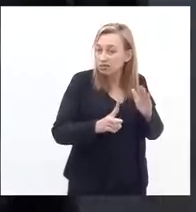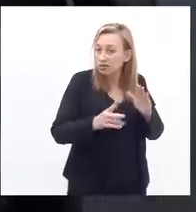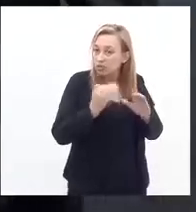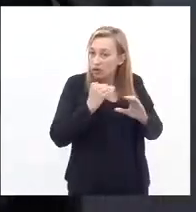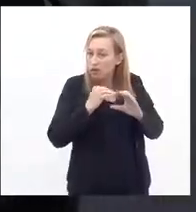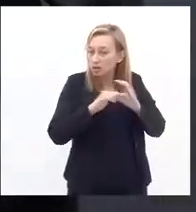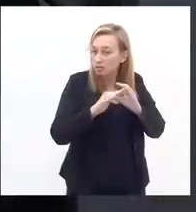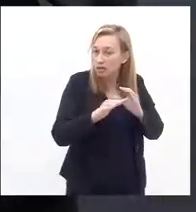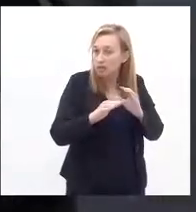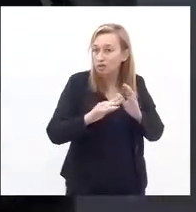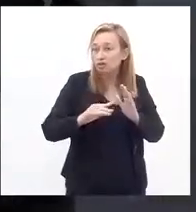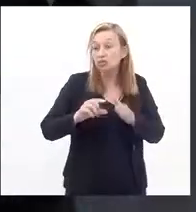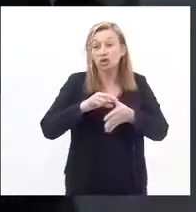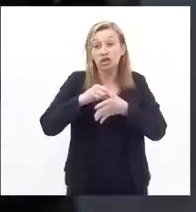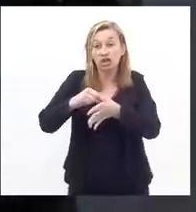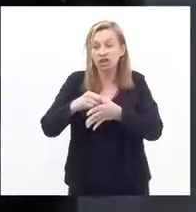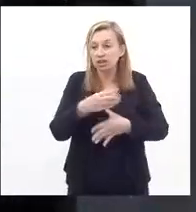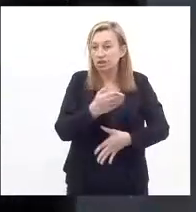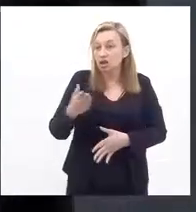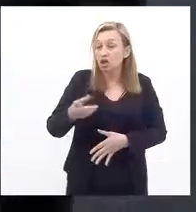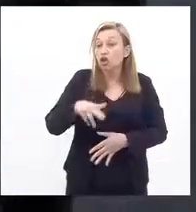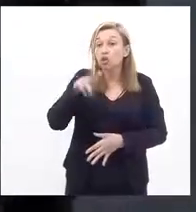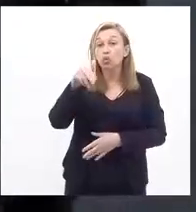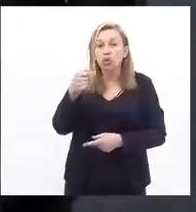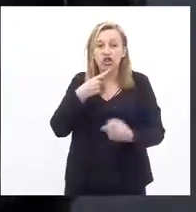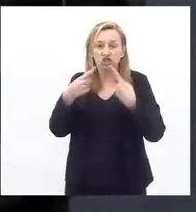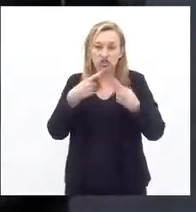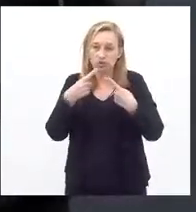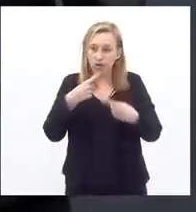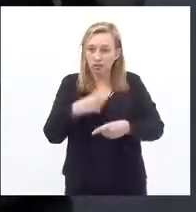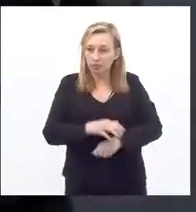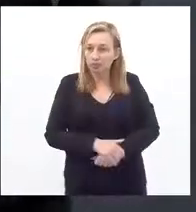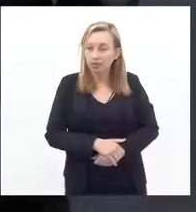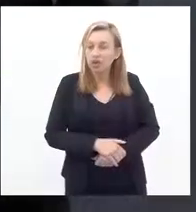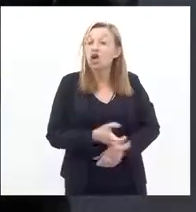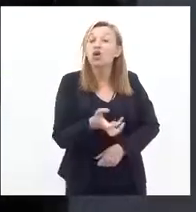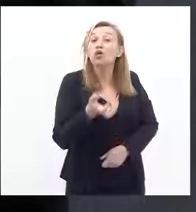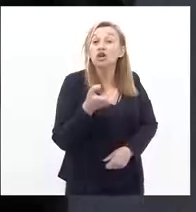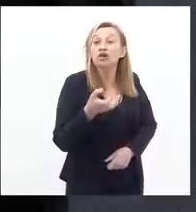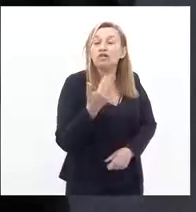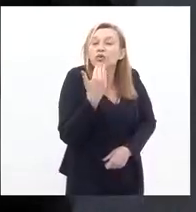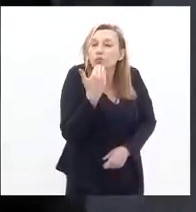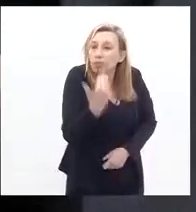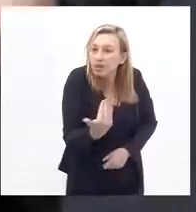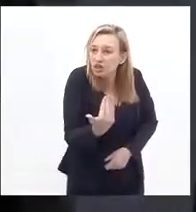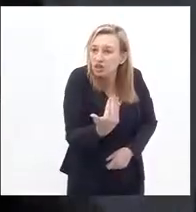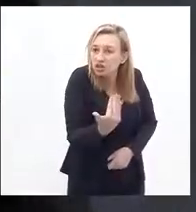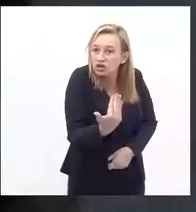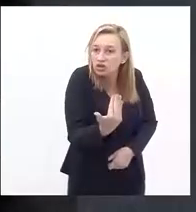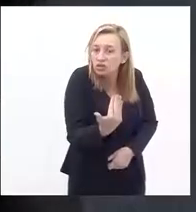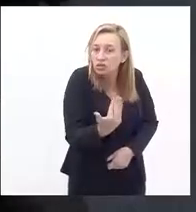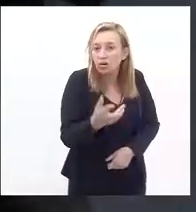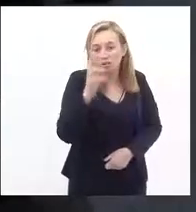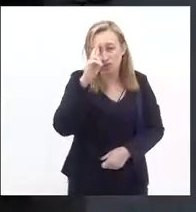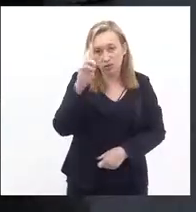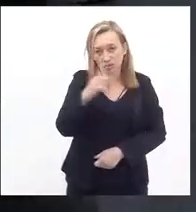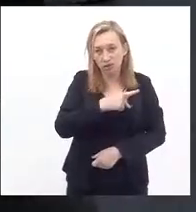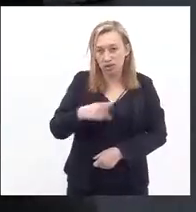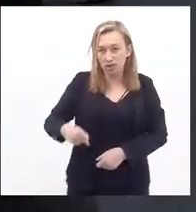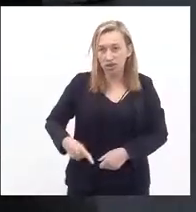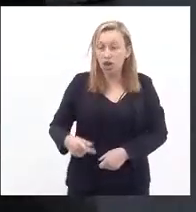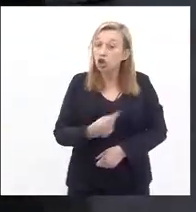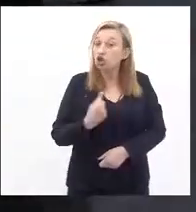encaminhamento dos seus líderes nunca teve debate eu queria fazer uma pelo a vossa excelência'